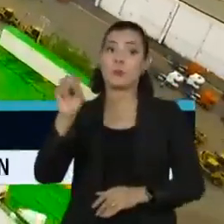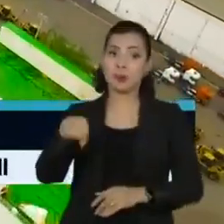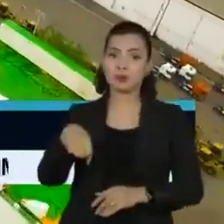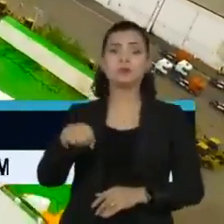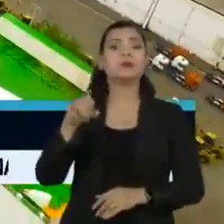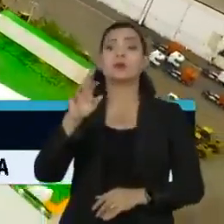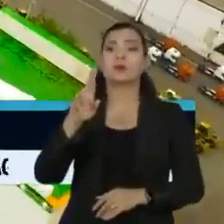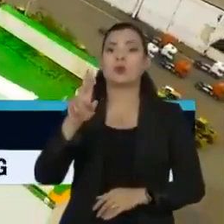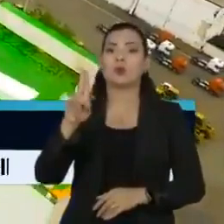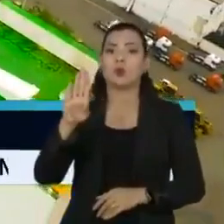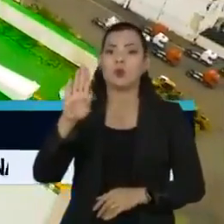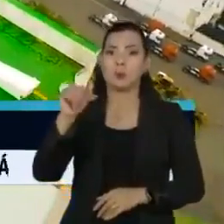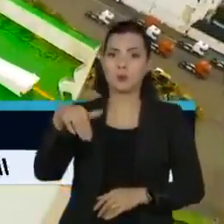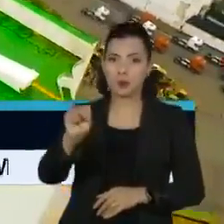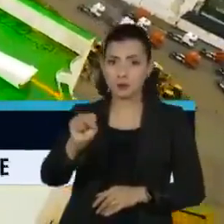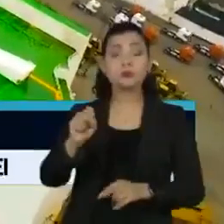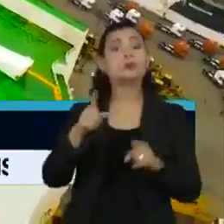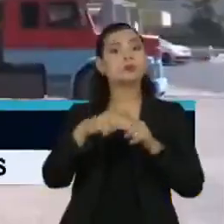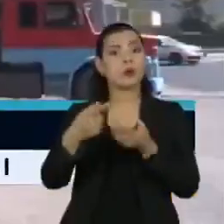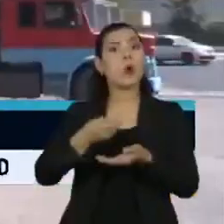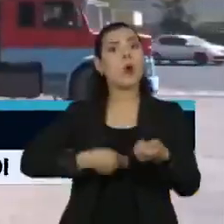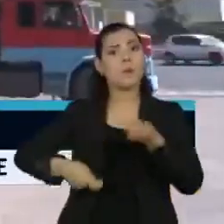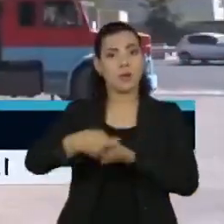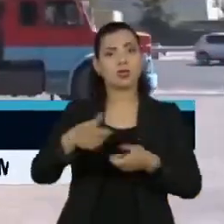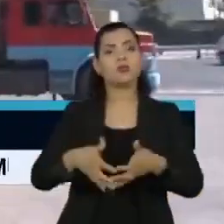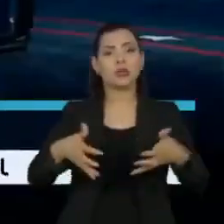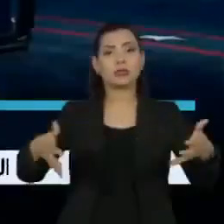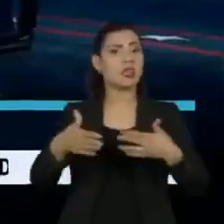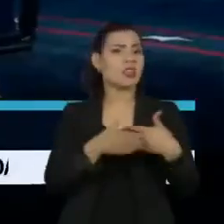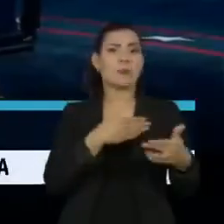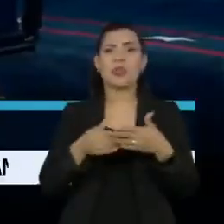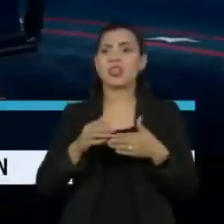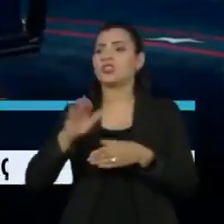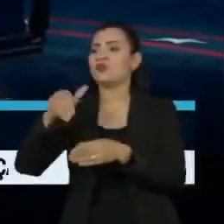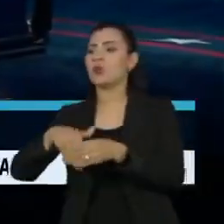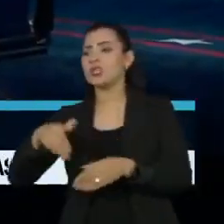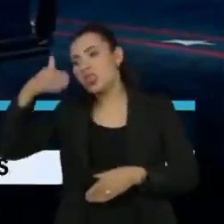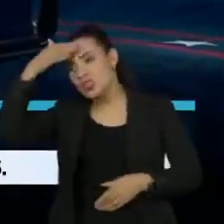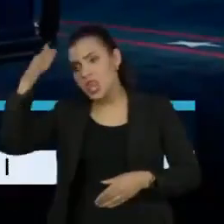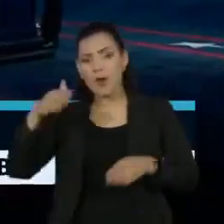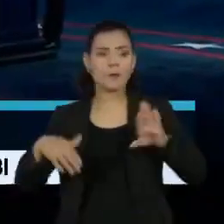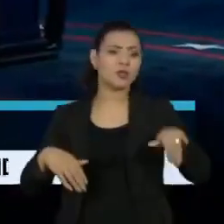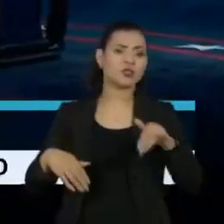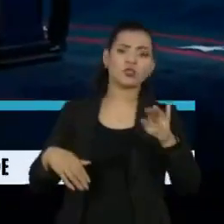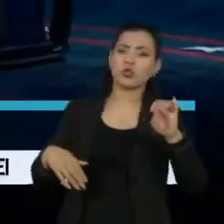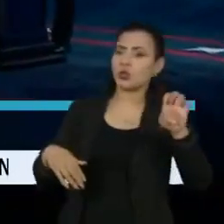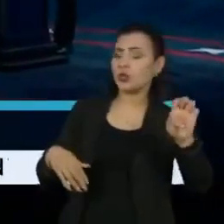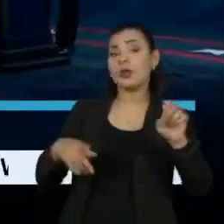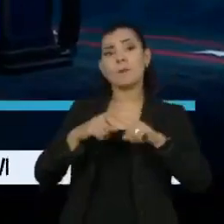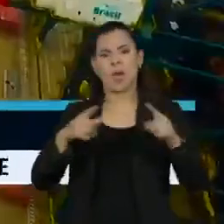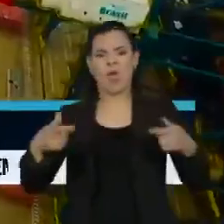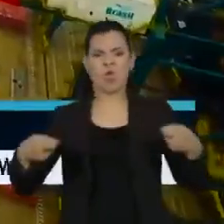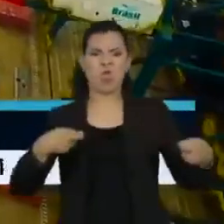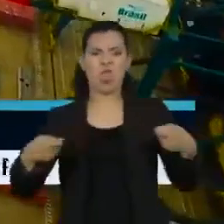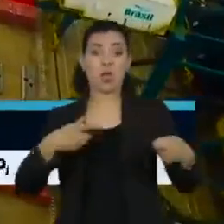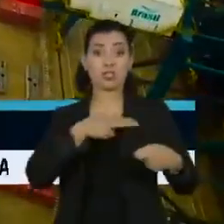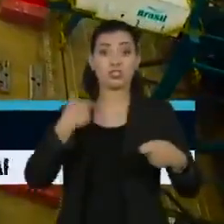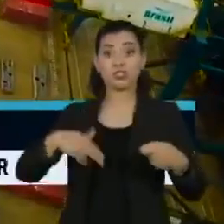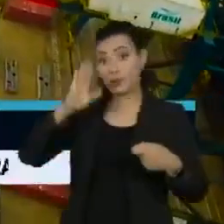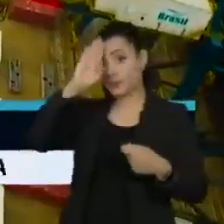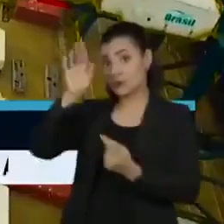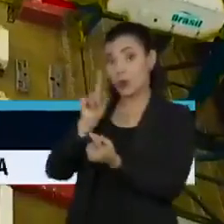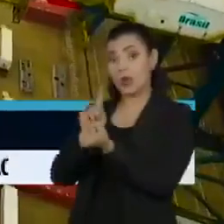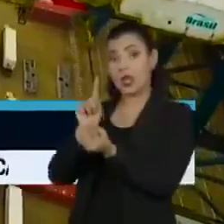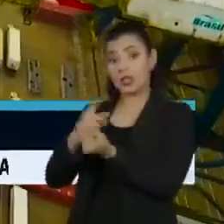comércio bilateral deve crescer independentemente do resultado da eleição. E a pressão americana por causa da China, principal cliente